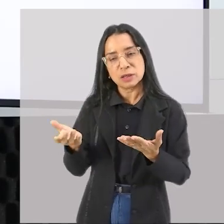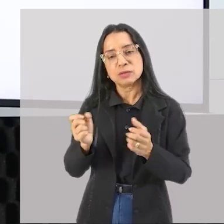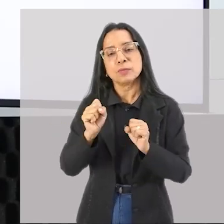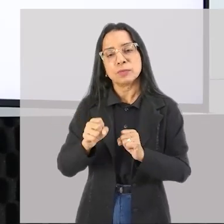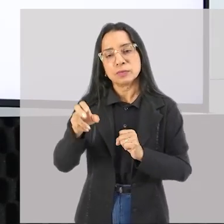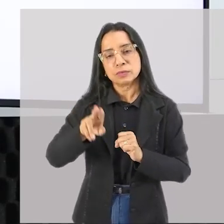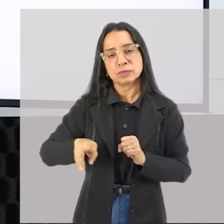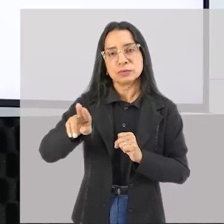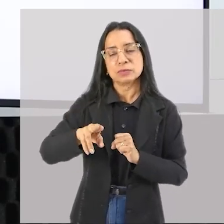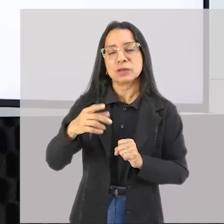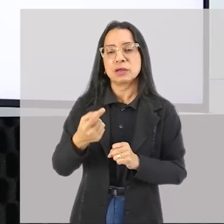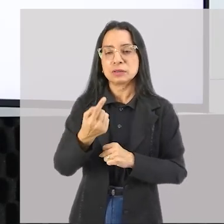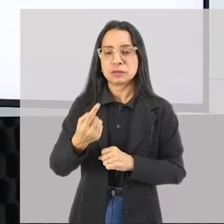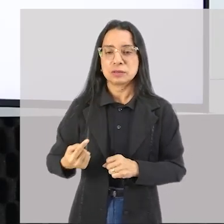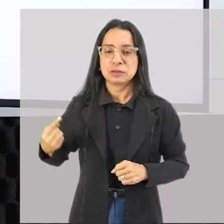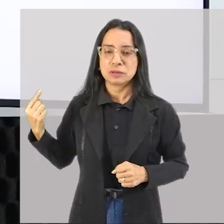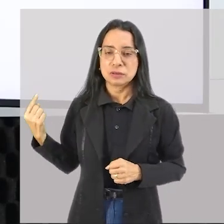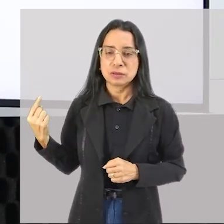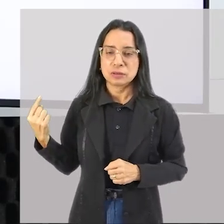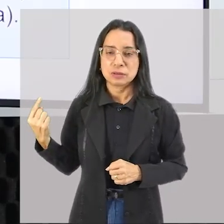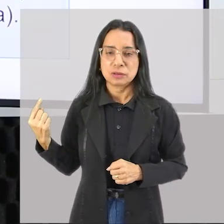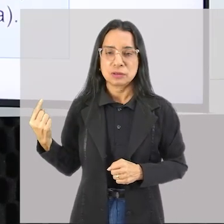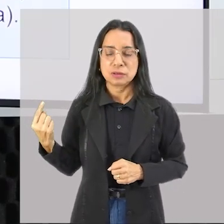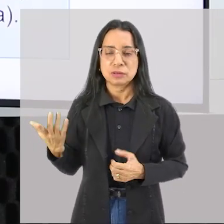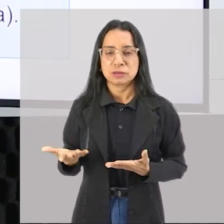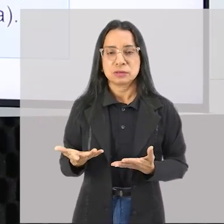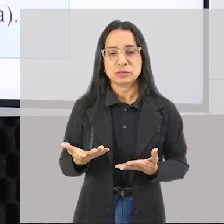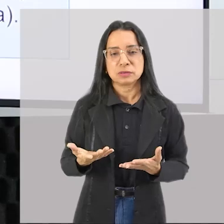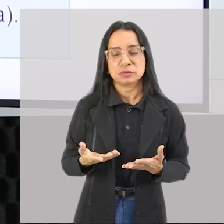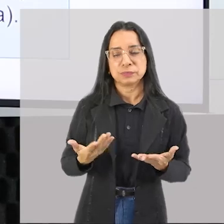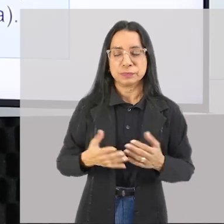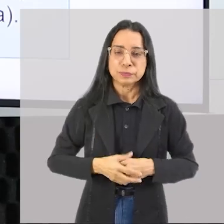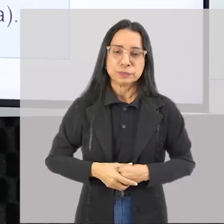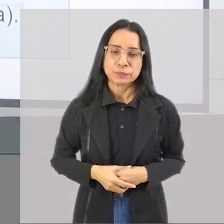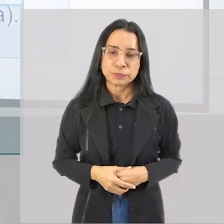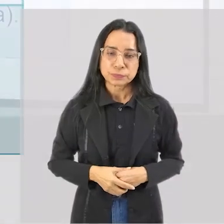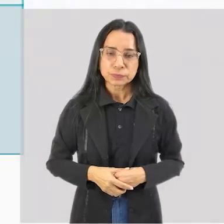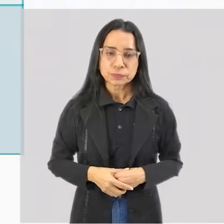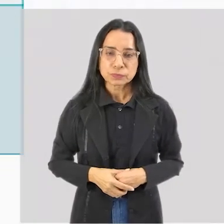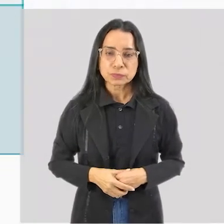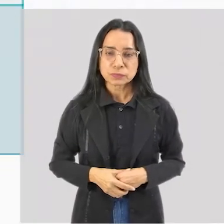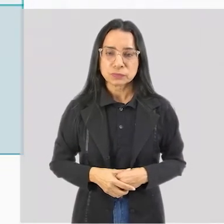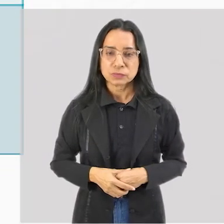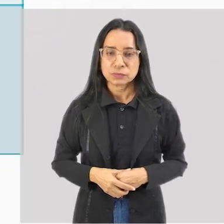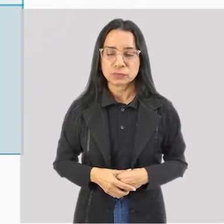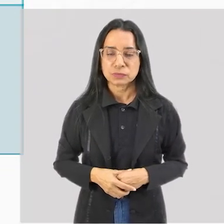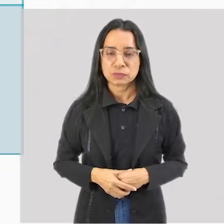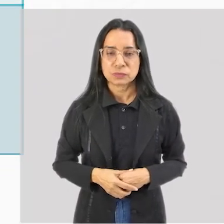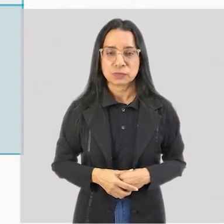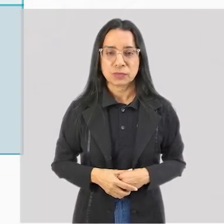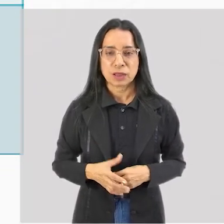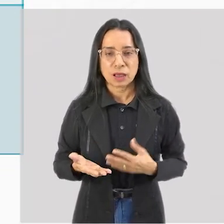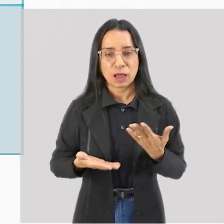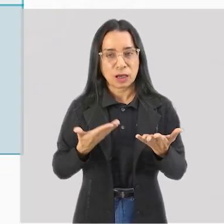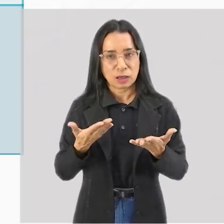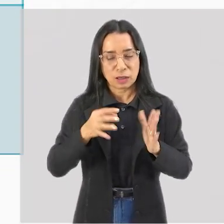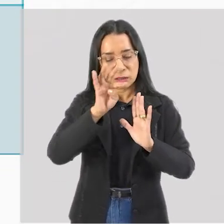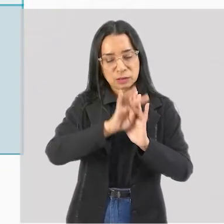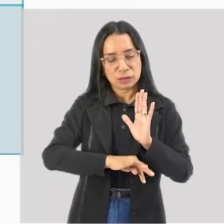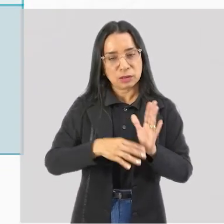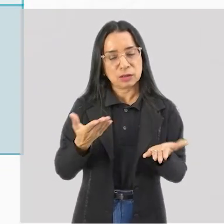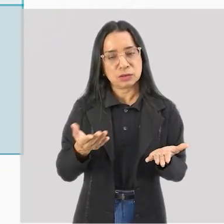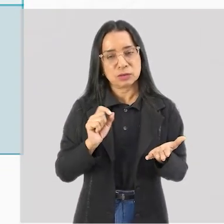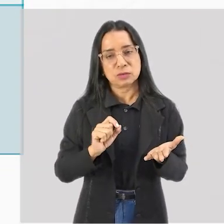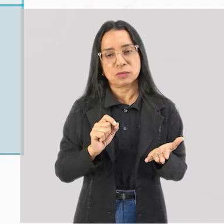pode usar essas expressões. Isso são marcadores de oralidade. A parte de discurso, a parte